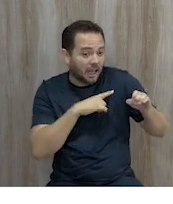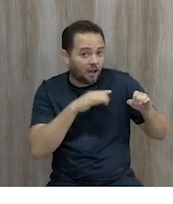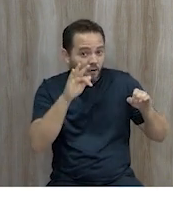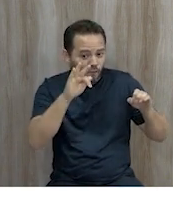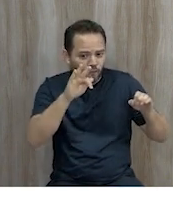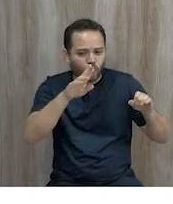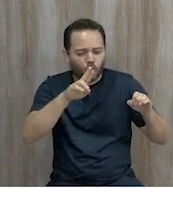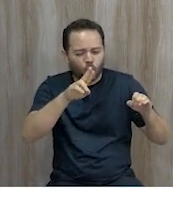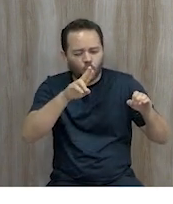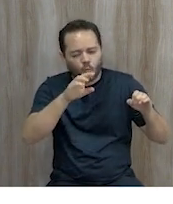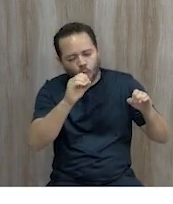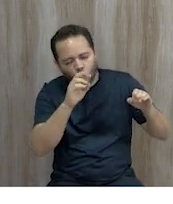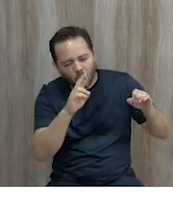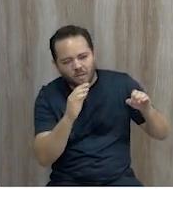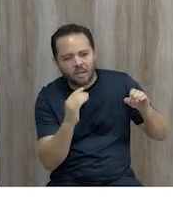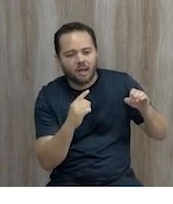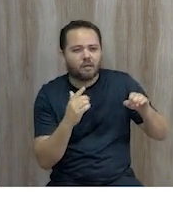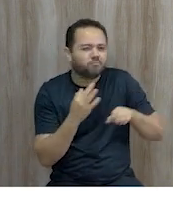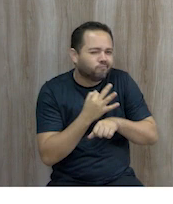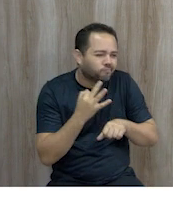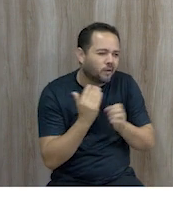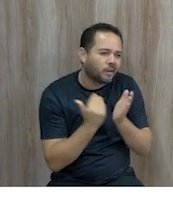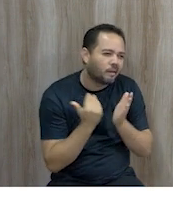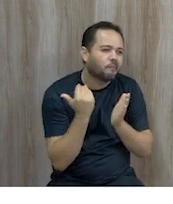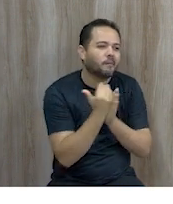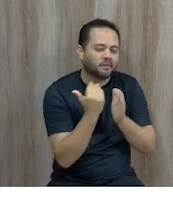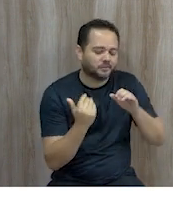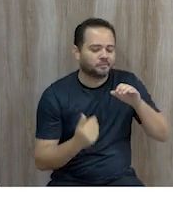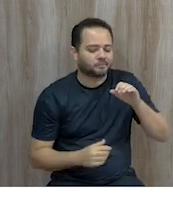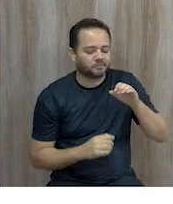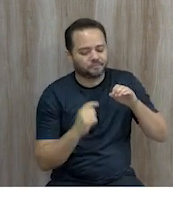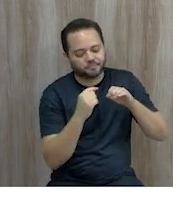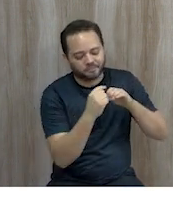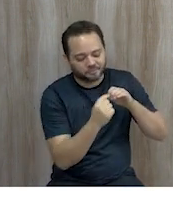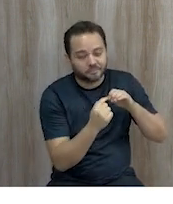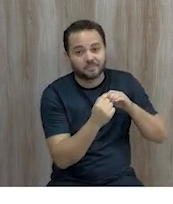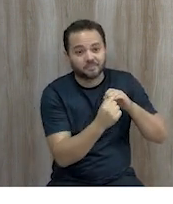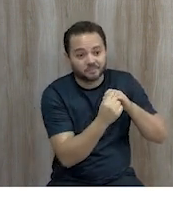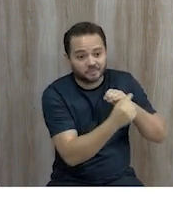pH de 4,5. Isso quer dizer duas coisas. A primeira,